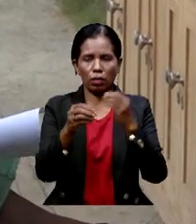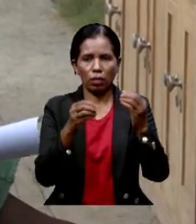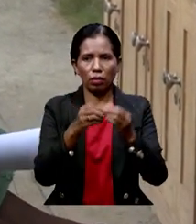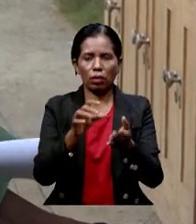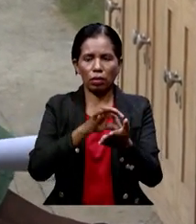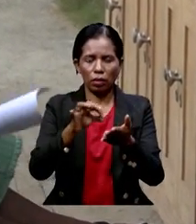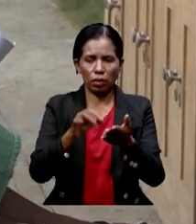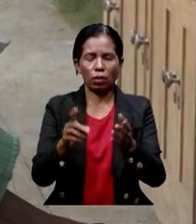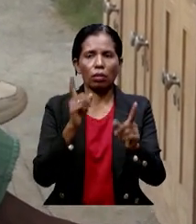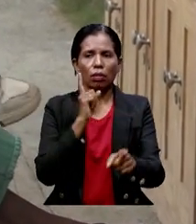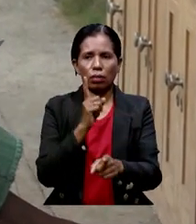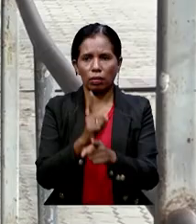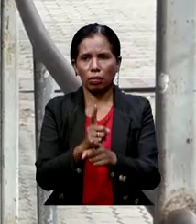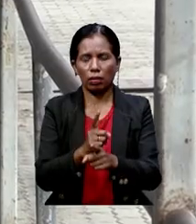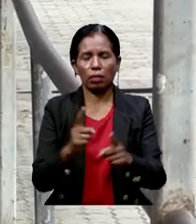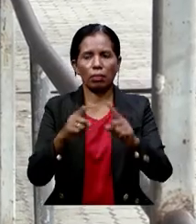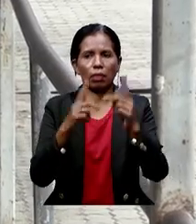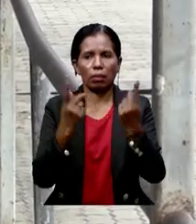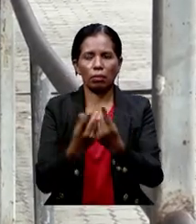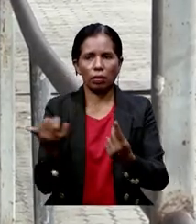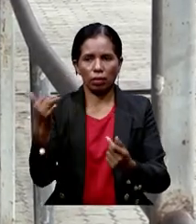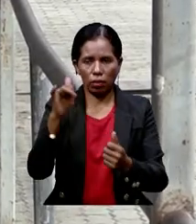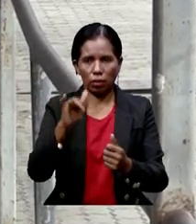registro ho legalmente, ba empresário Sira NB